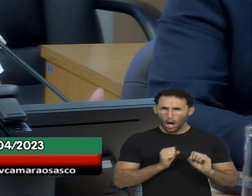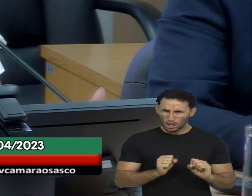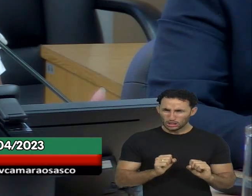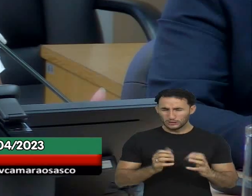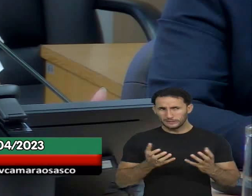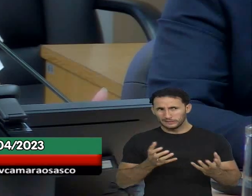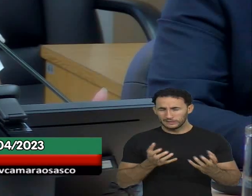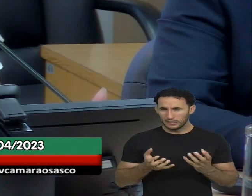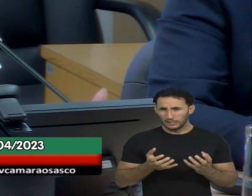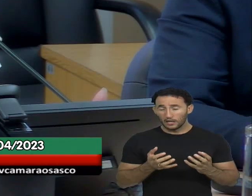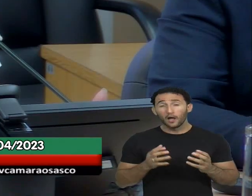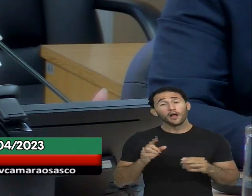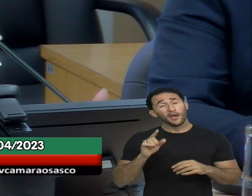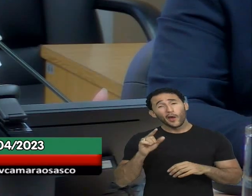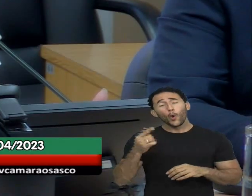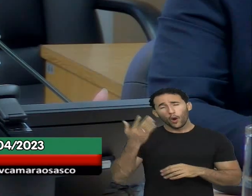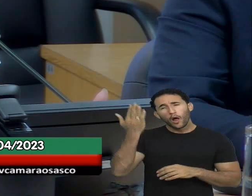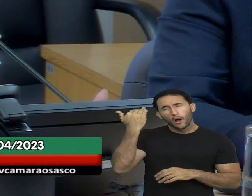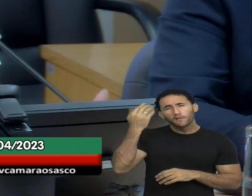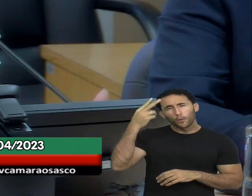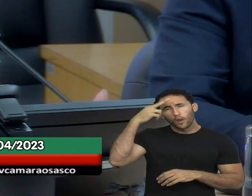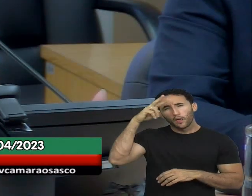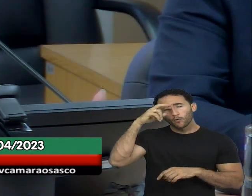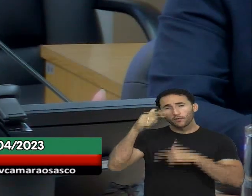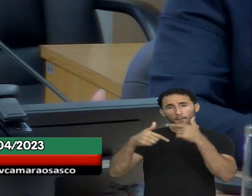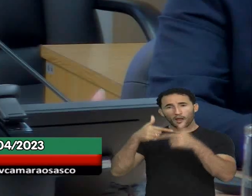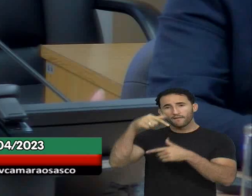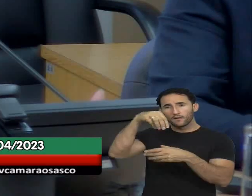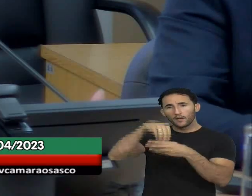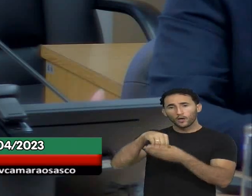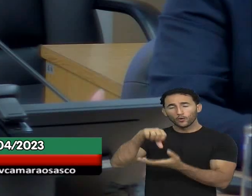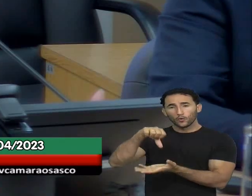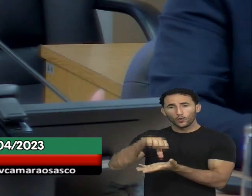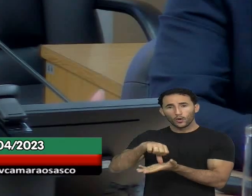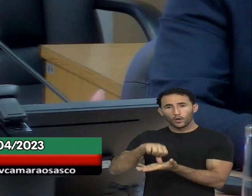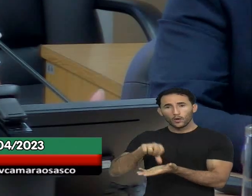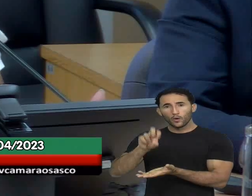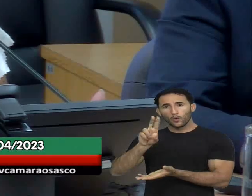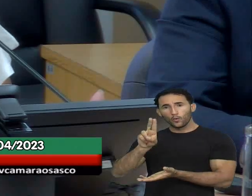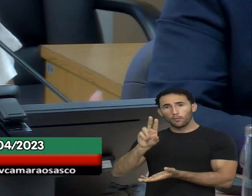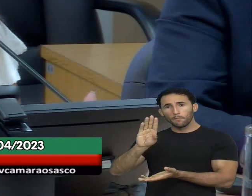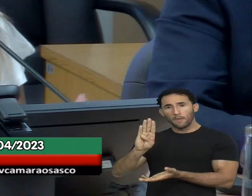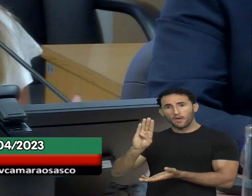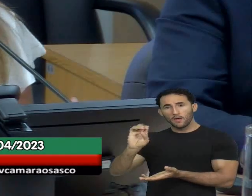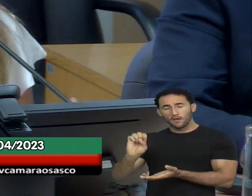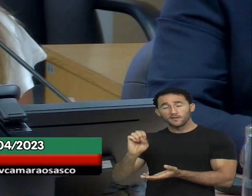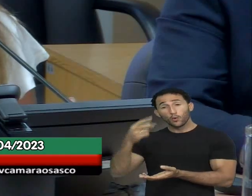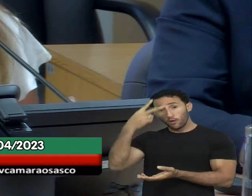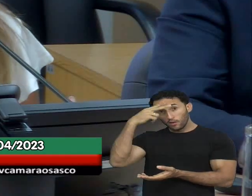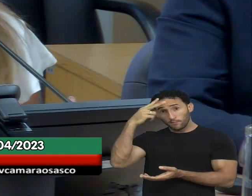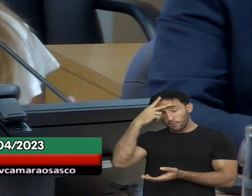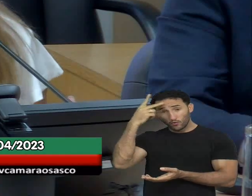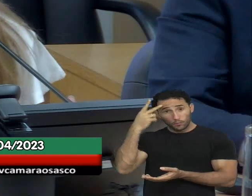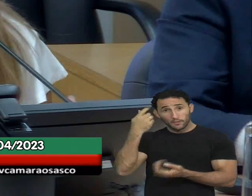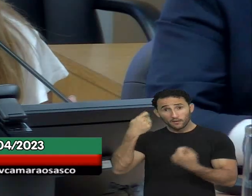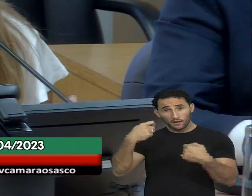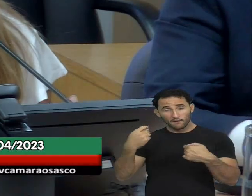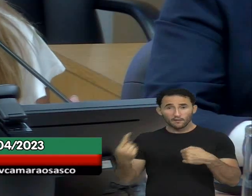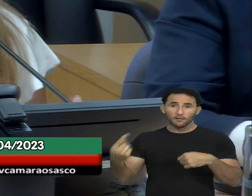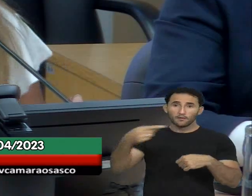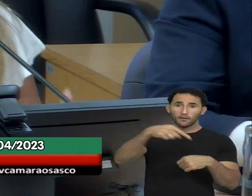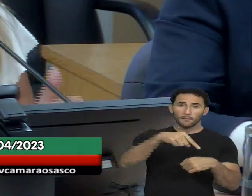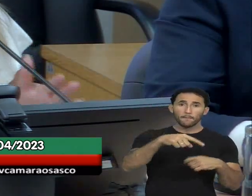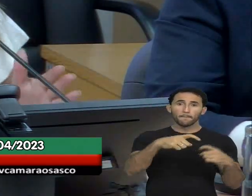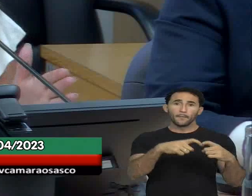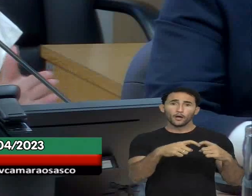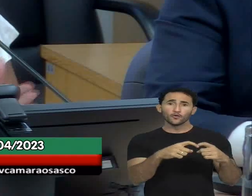para mim, de especialidade, que era a pessoa estava para ir para o cardiologista, Aline, com urgência.